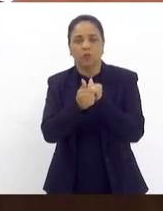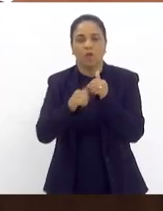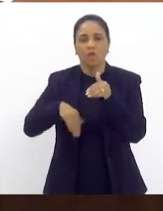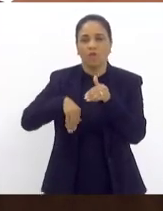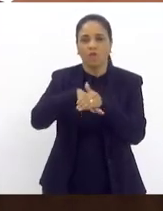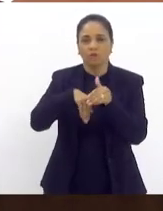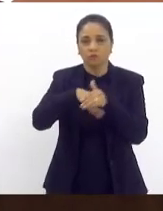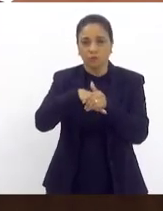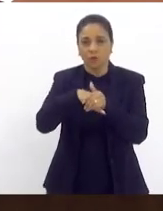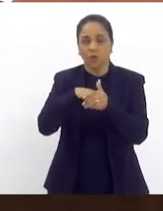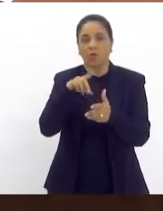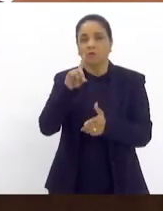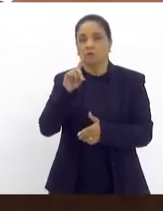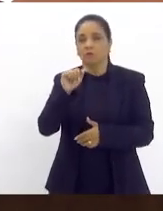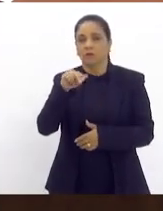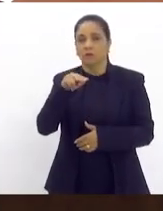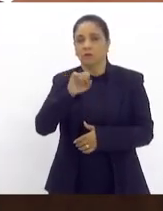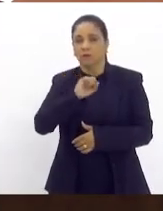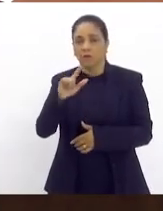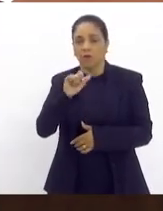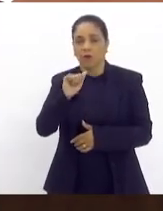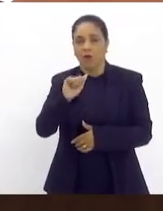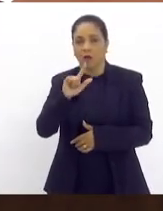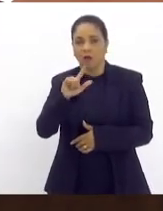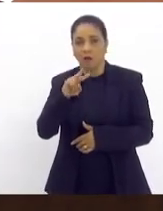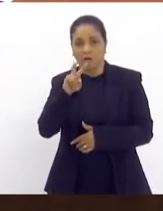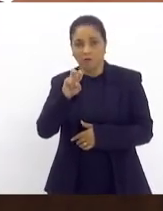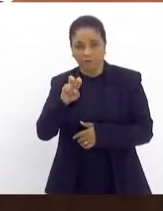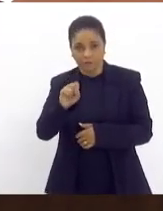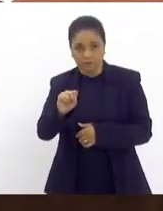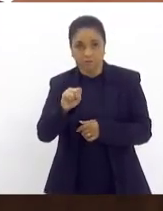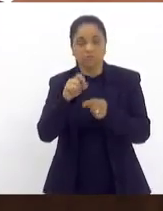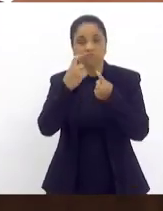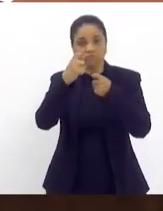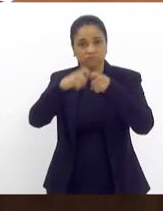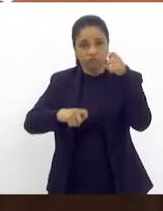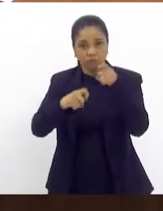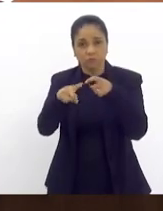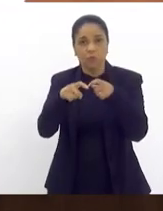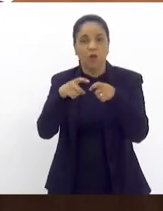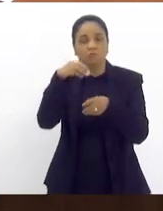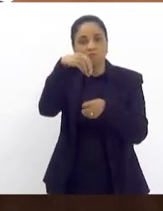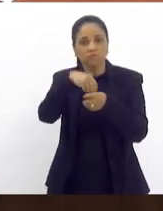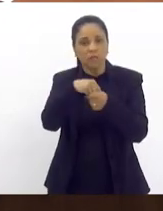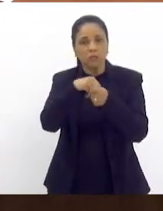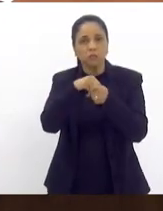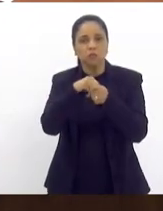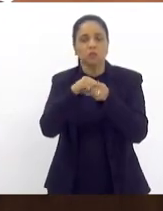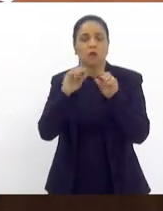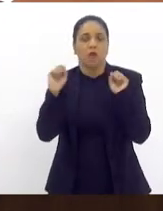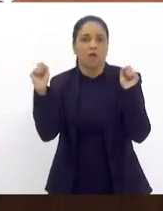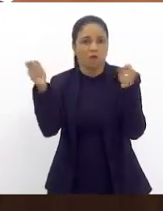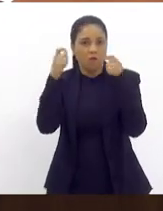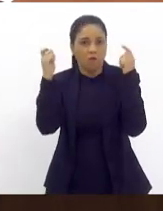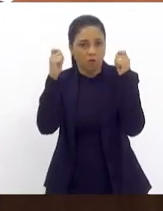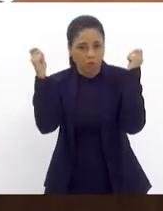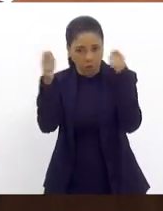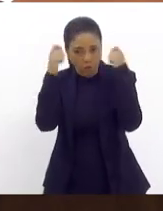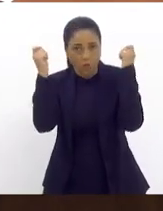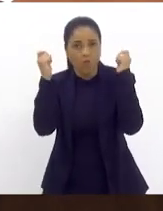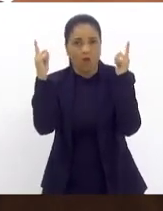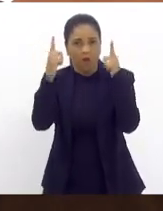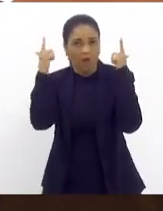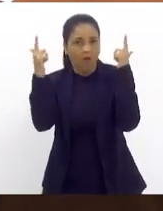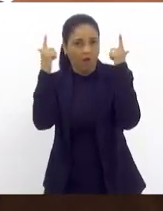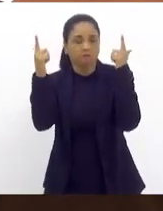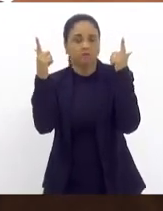Daniel Alves que ali estuprou uma mulher num evento numa casa de show que a gente possa espalhar as